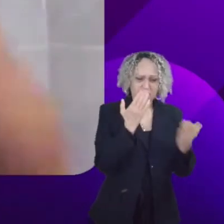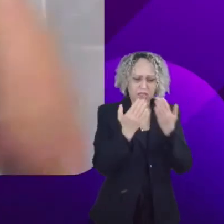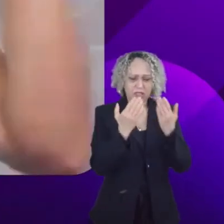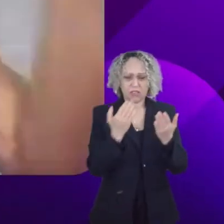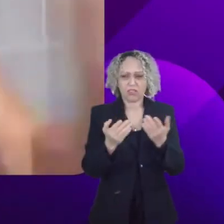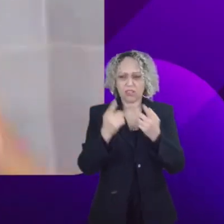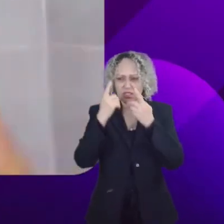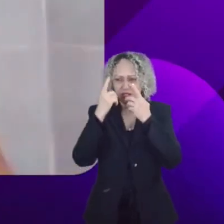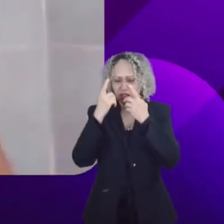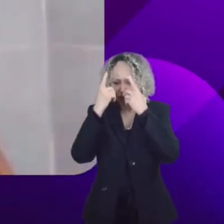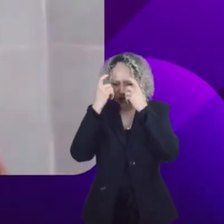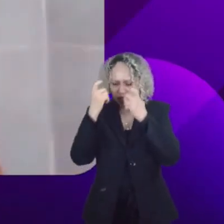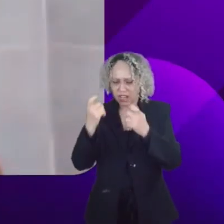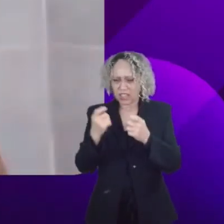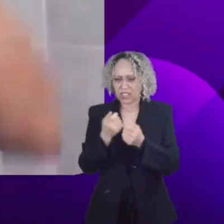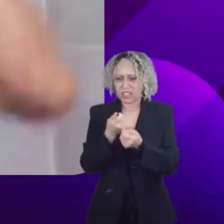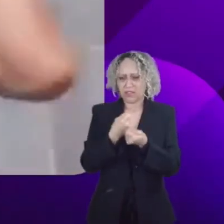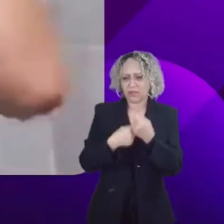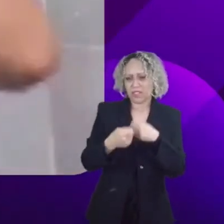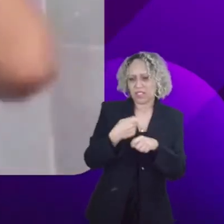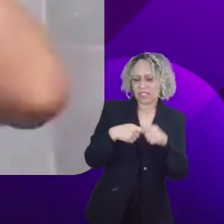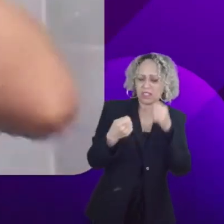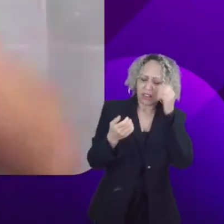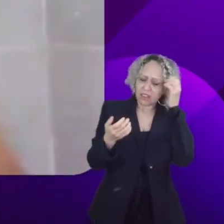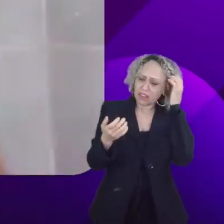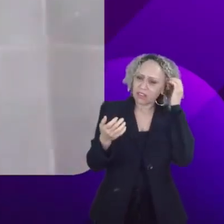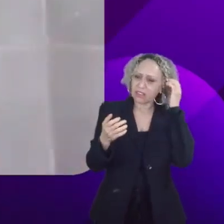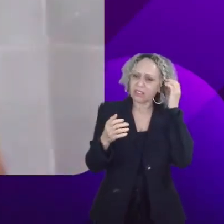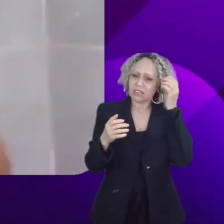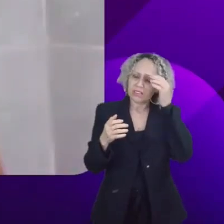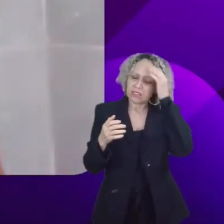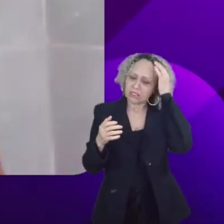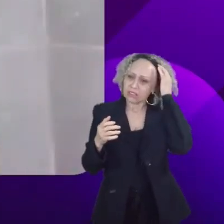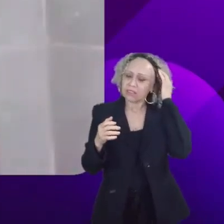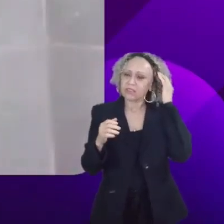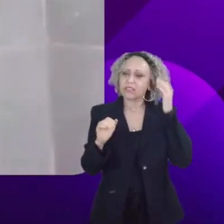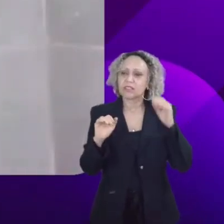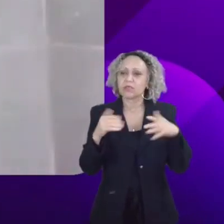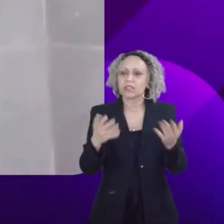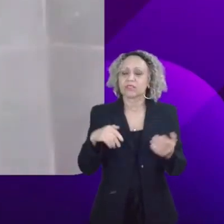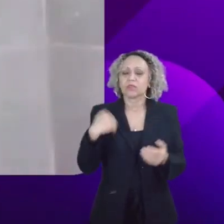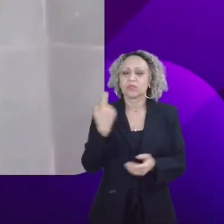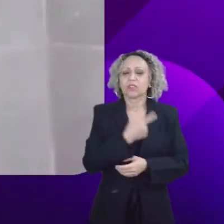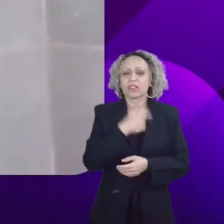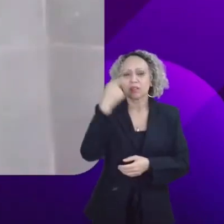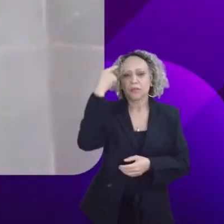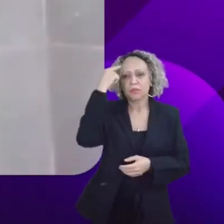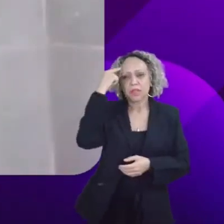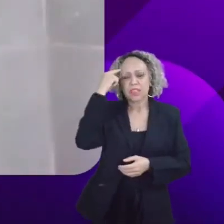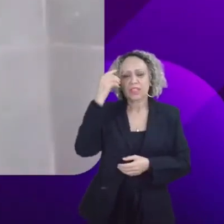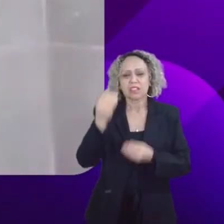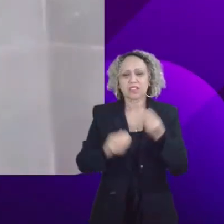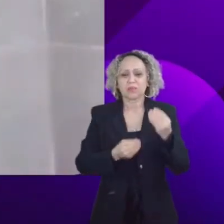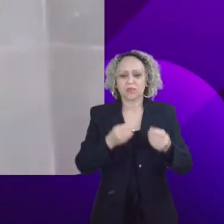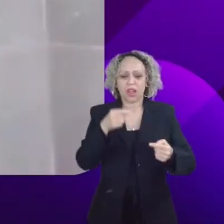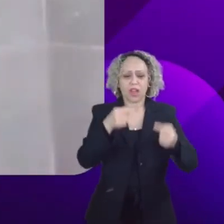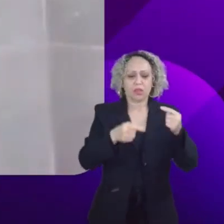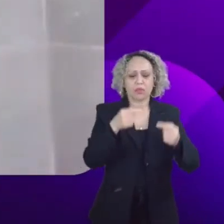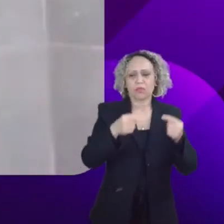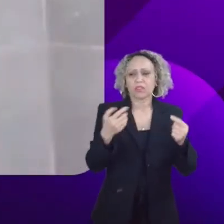a financeira, né? Enfim. Então, quando nós pensamos as